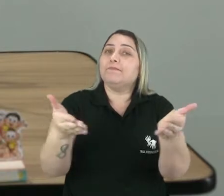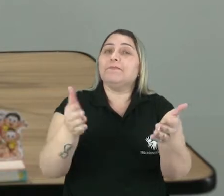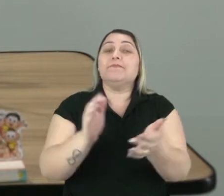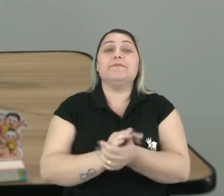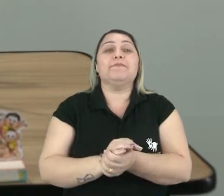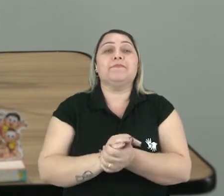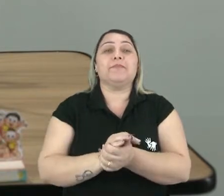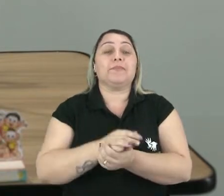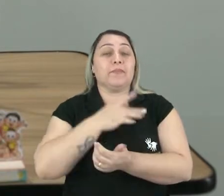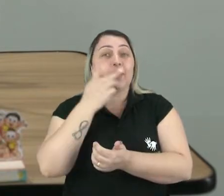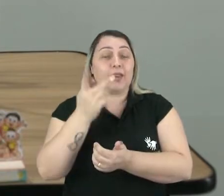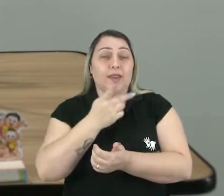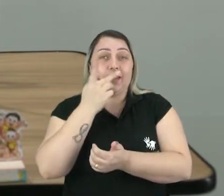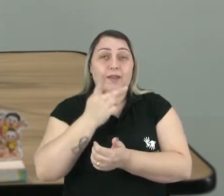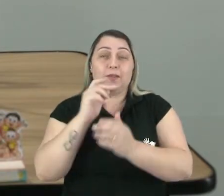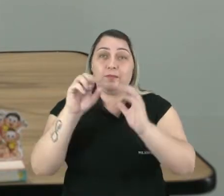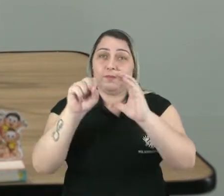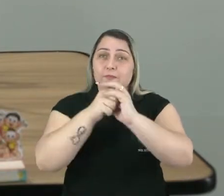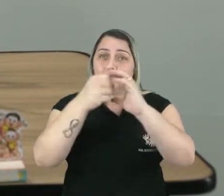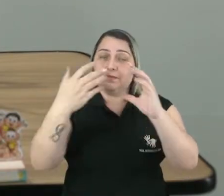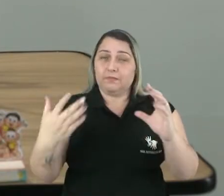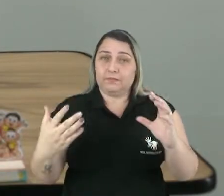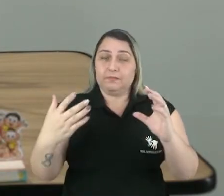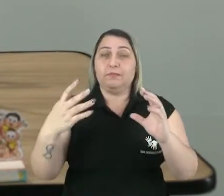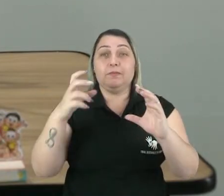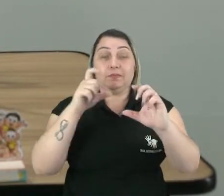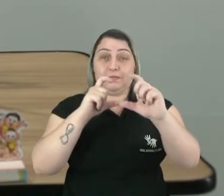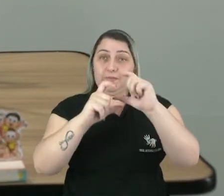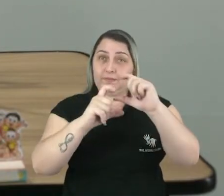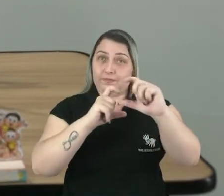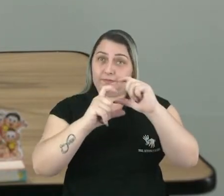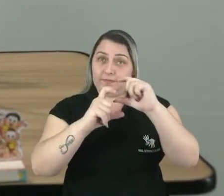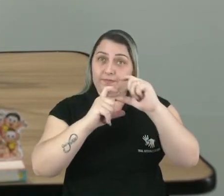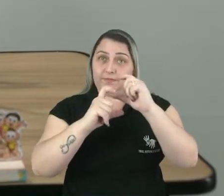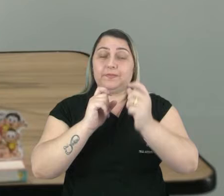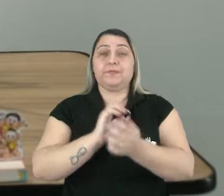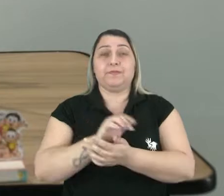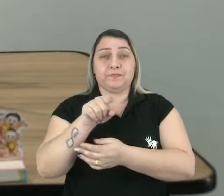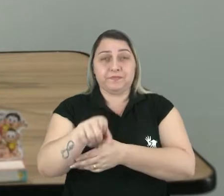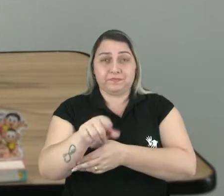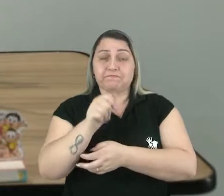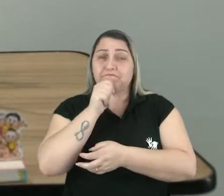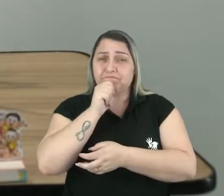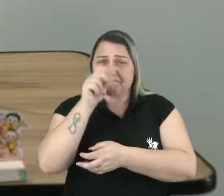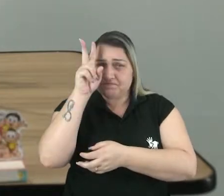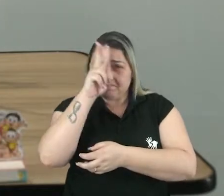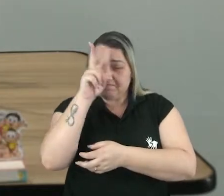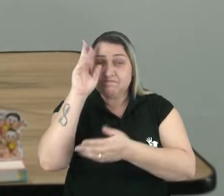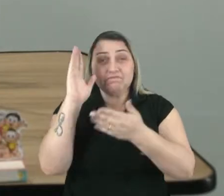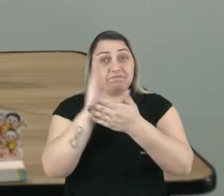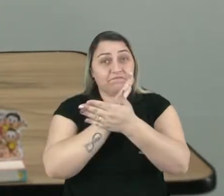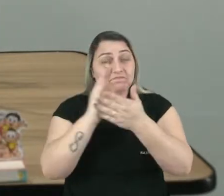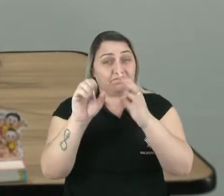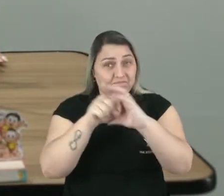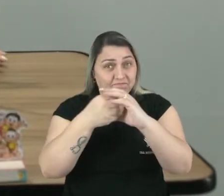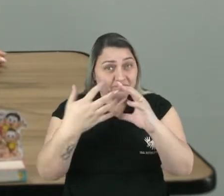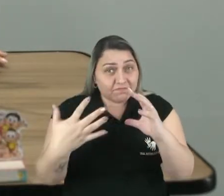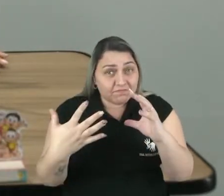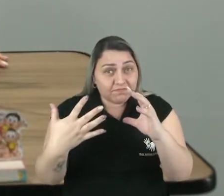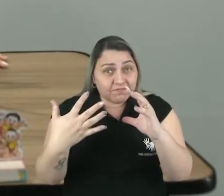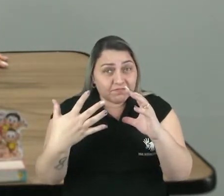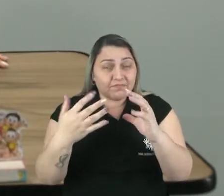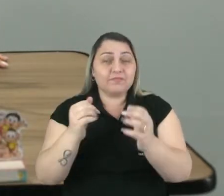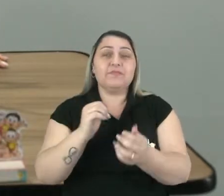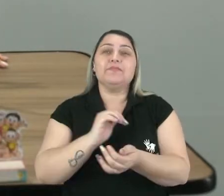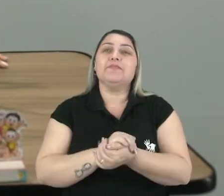Estamos falando sobre as características de histórias em quadrinhos. Vocês ainda lembram alguma das características?